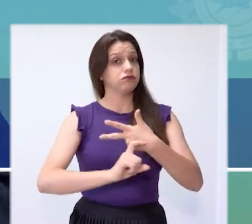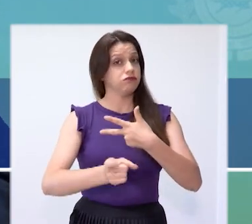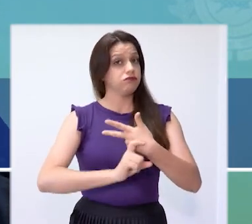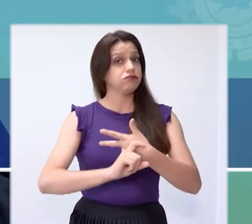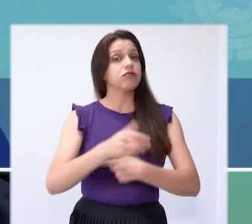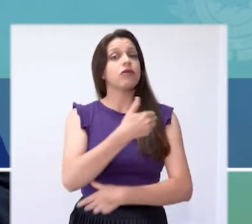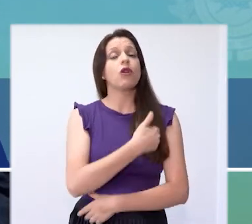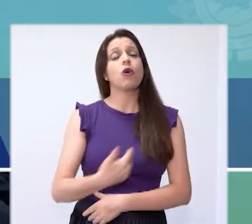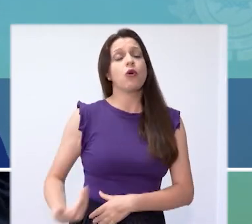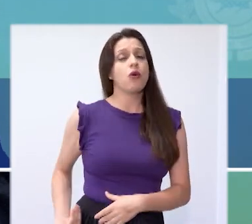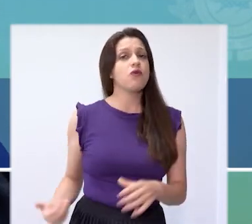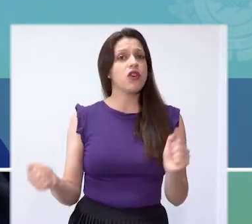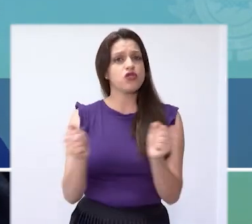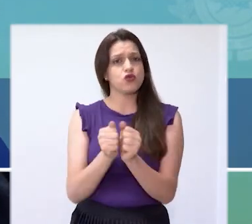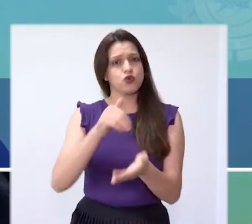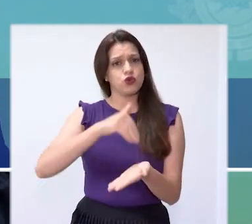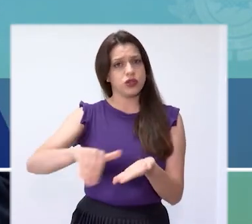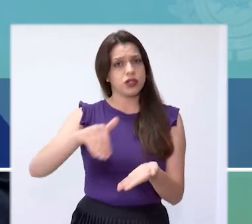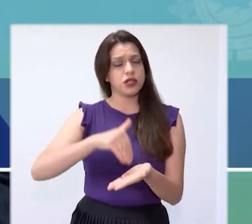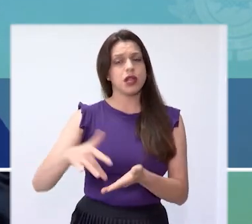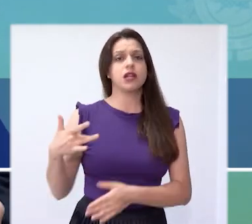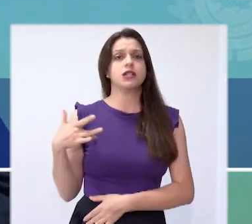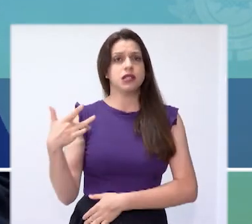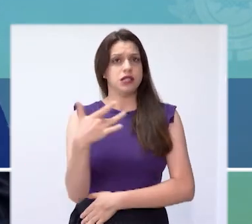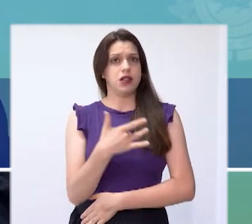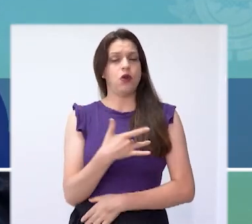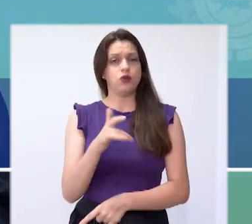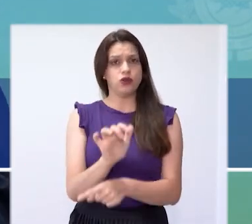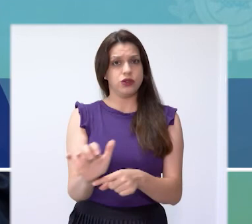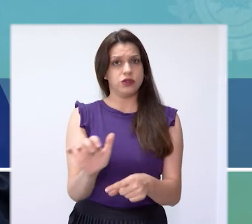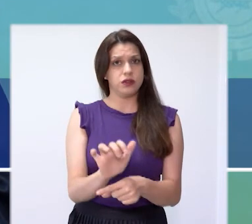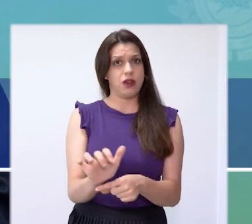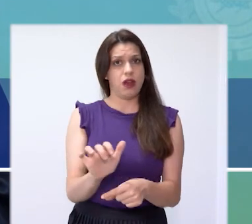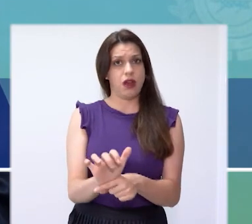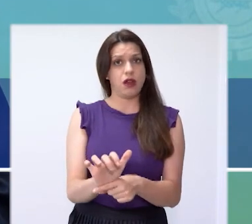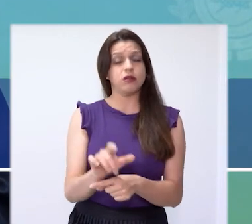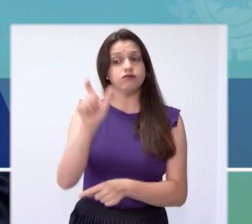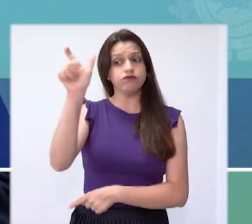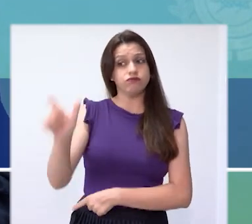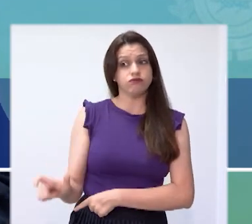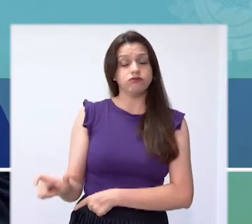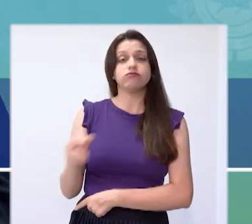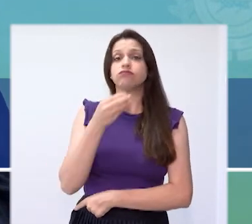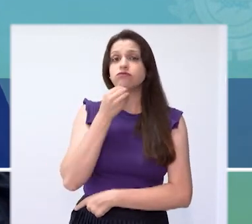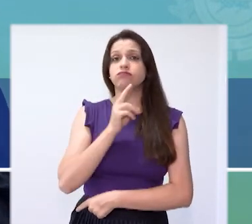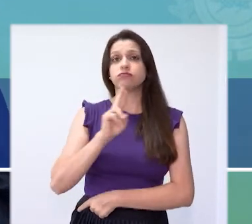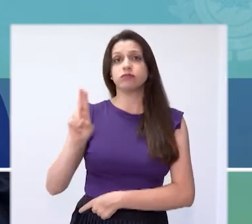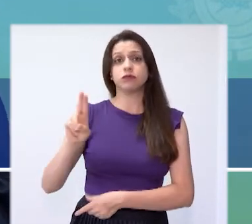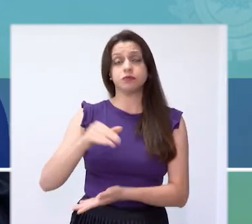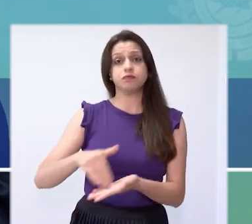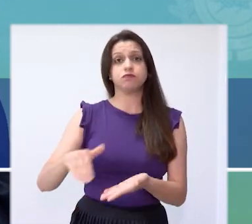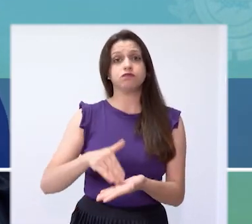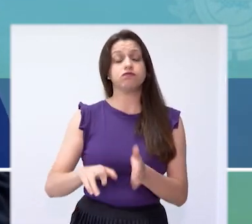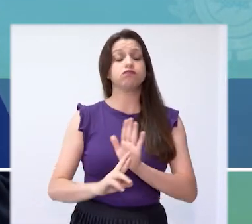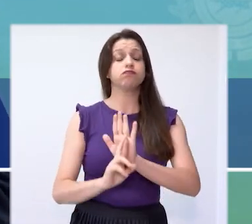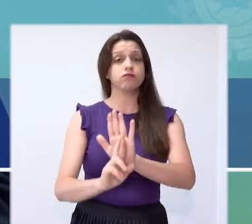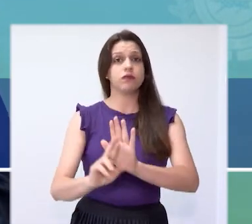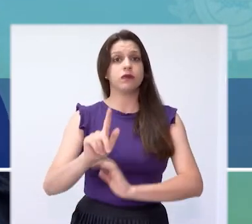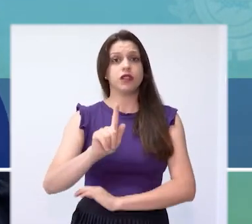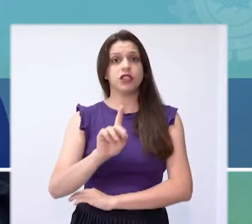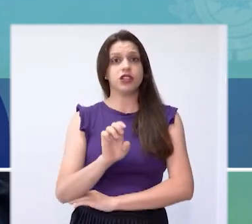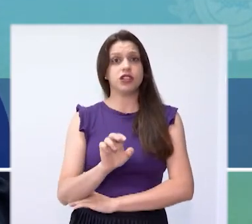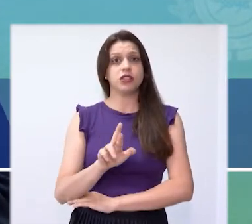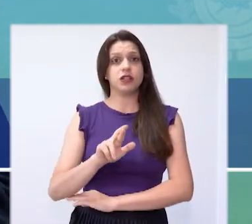através também do Executivo, nosso governador, e a Secretaria de Saúde do Estado, através do nosso secretário